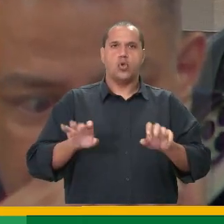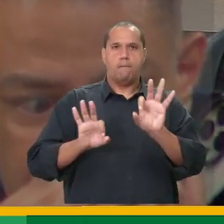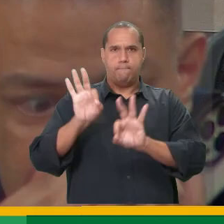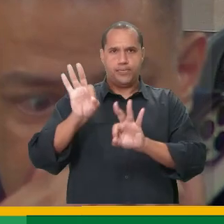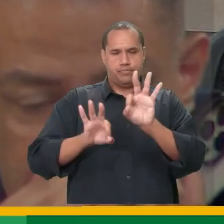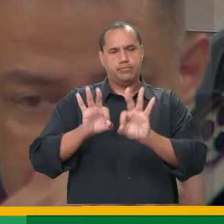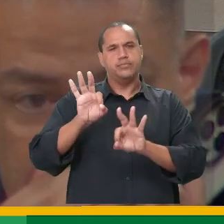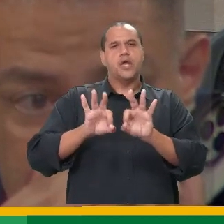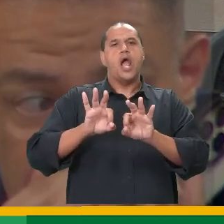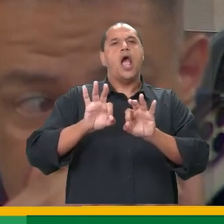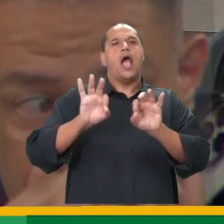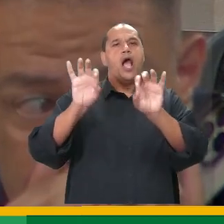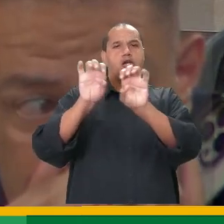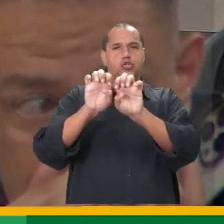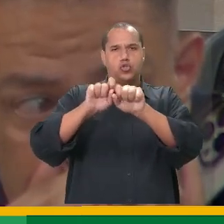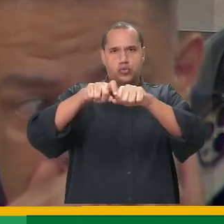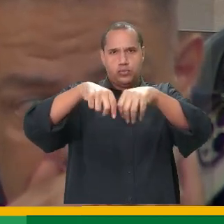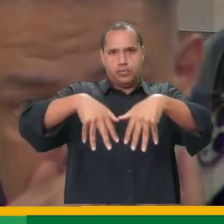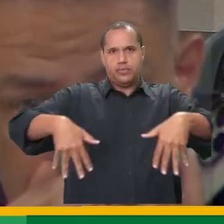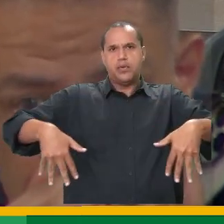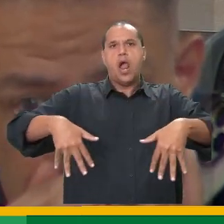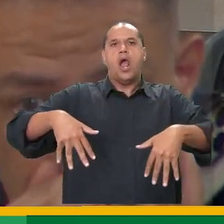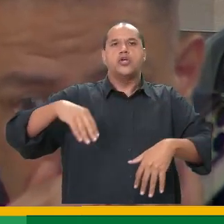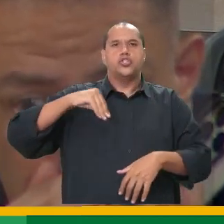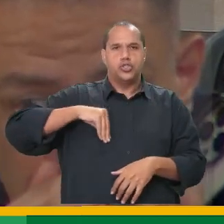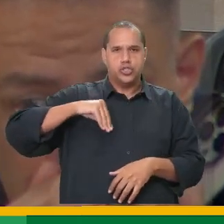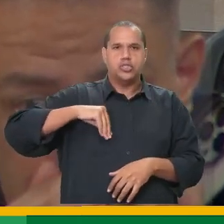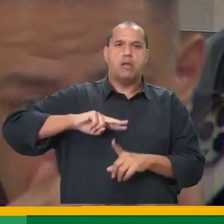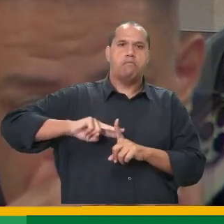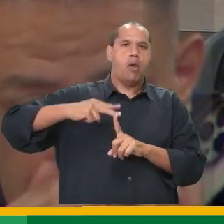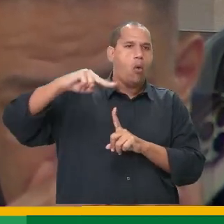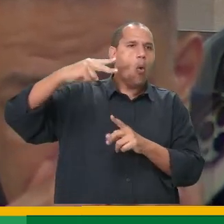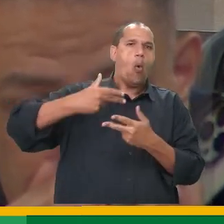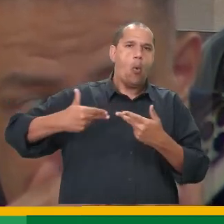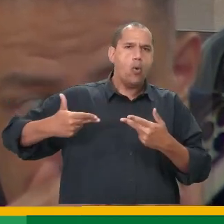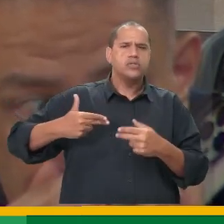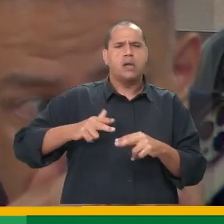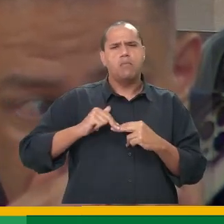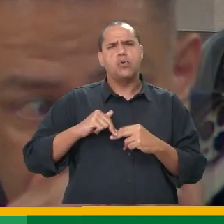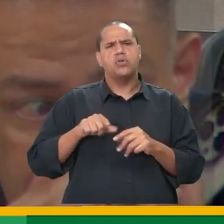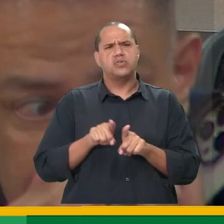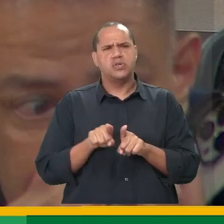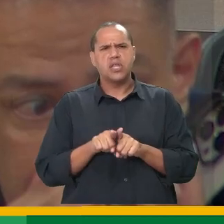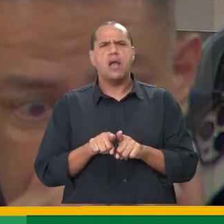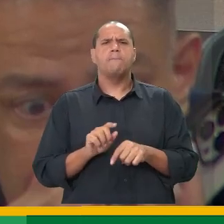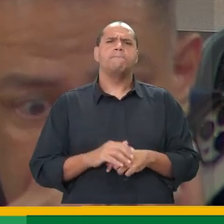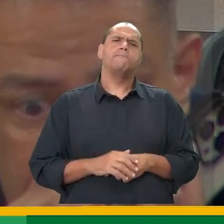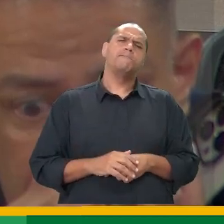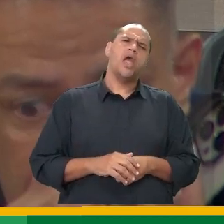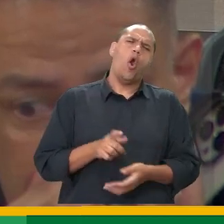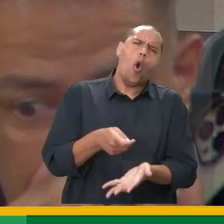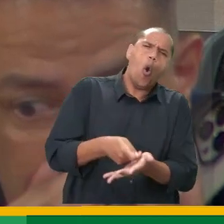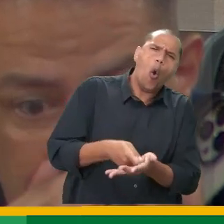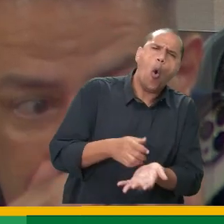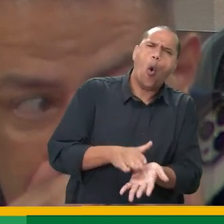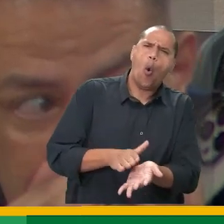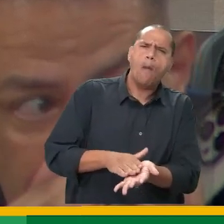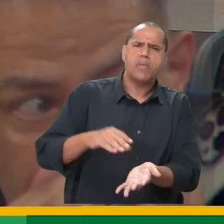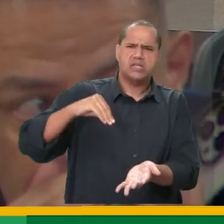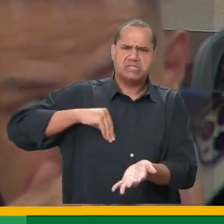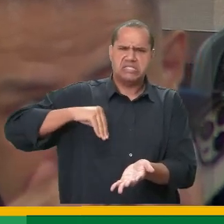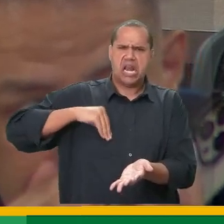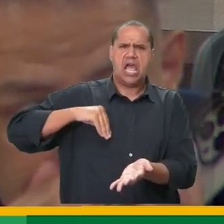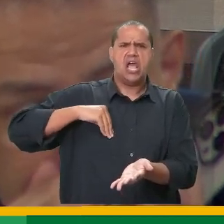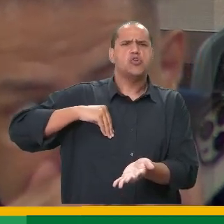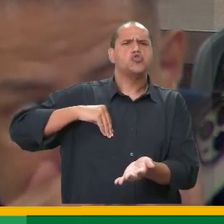deputados que não é um olhar quando a gente tá cobrando estruturação de carreira não é um olhar de pedir